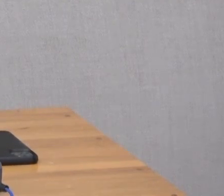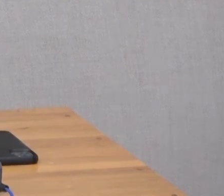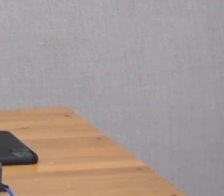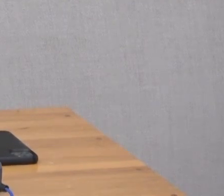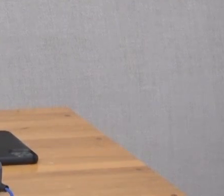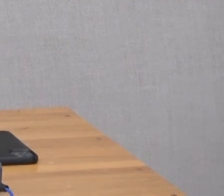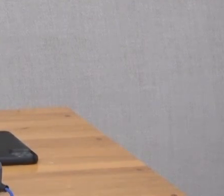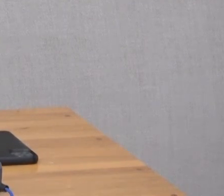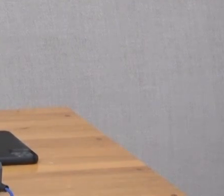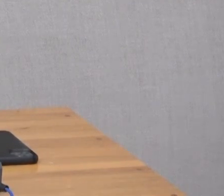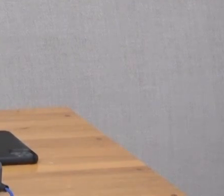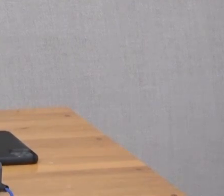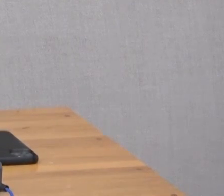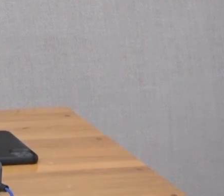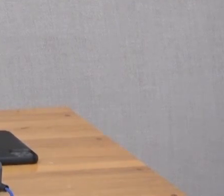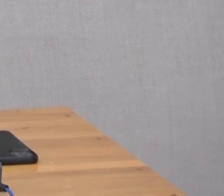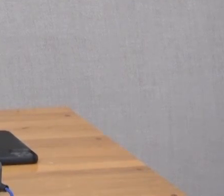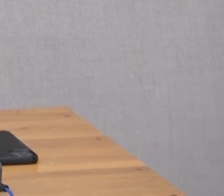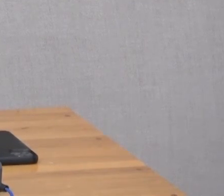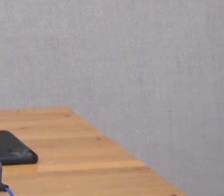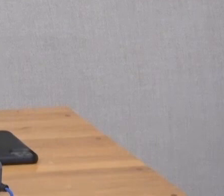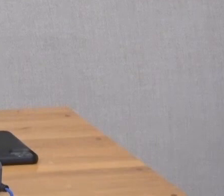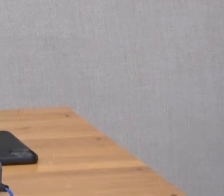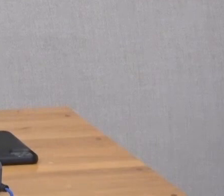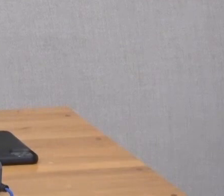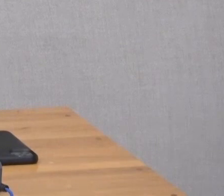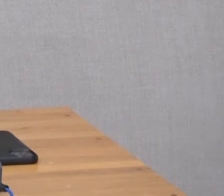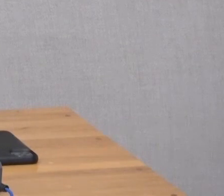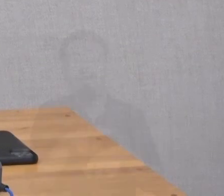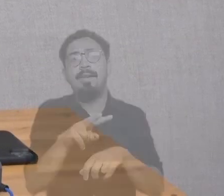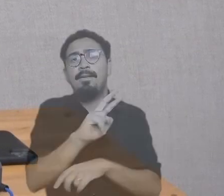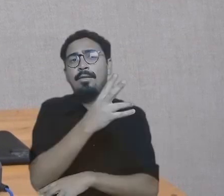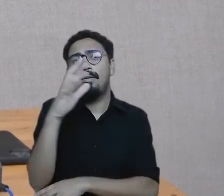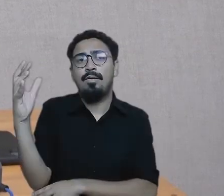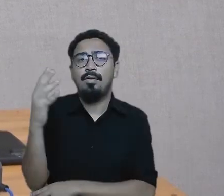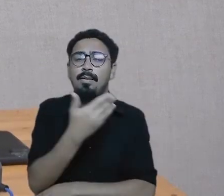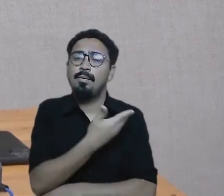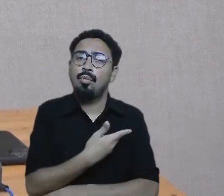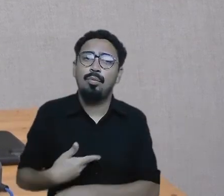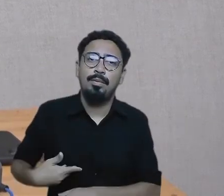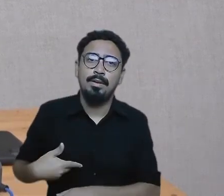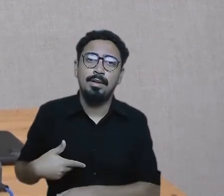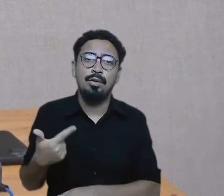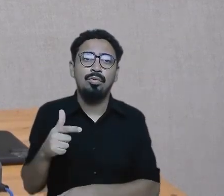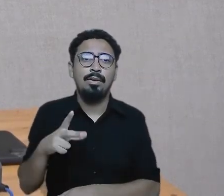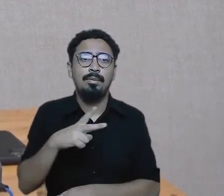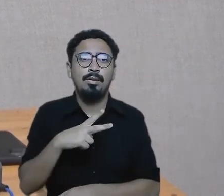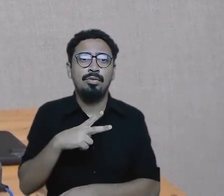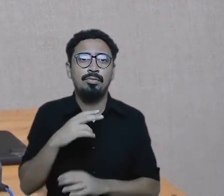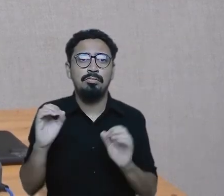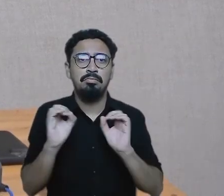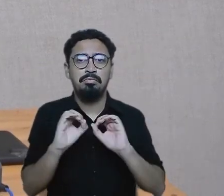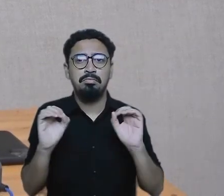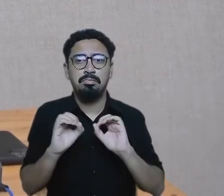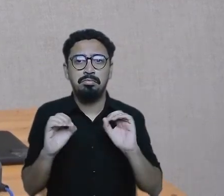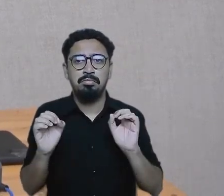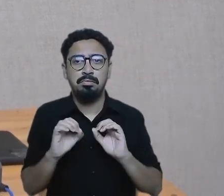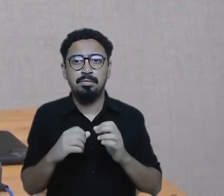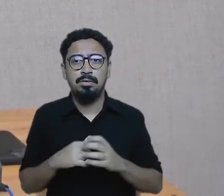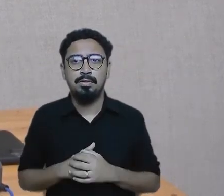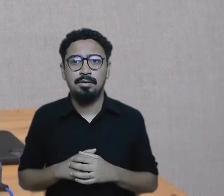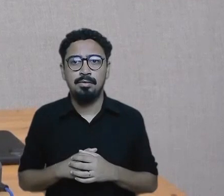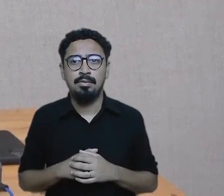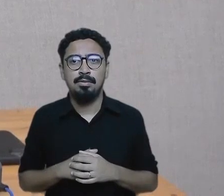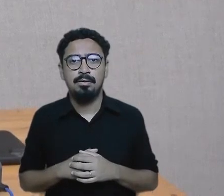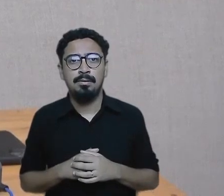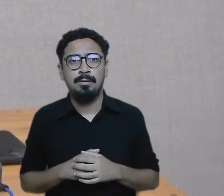a área vai continuar uma área verde uma área pública Não não é uma área que vai que vai passar para